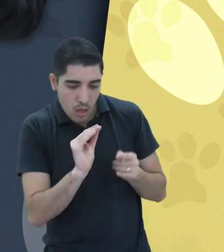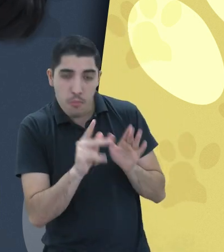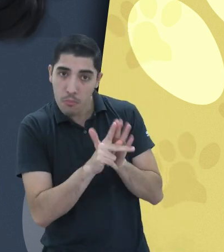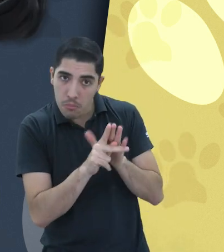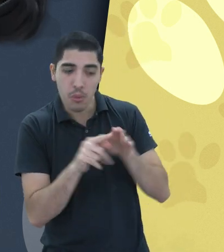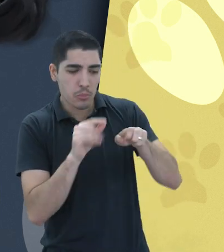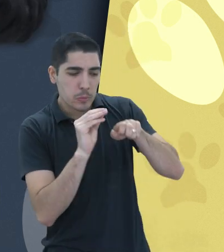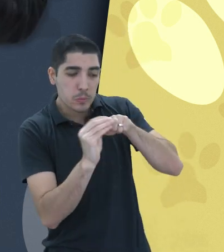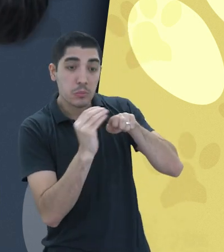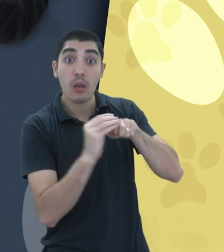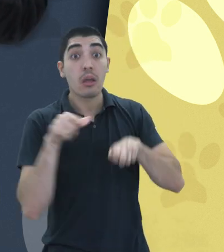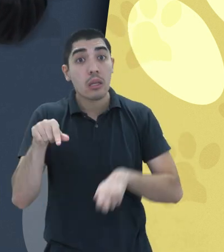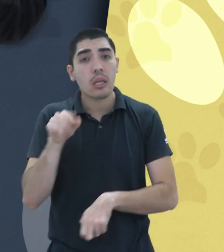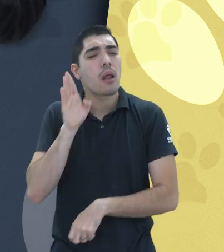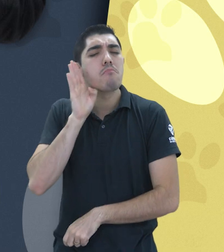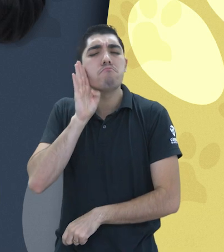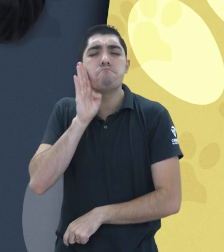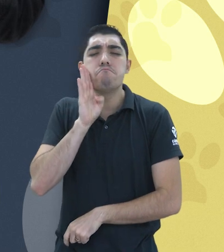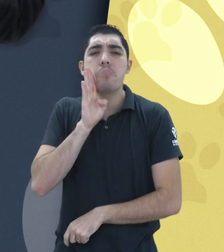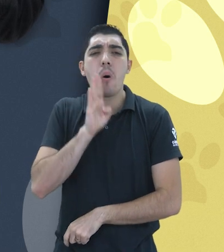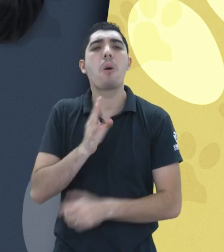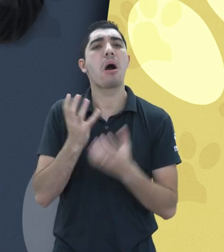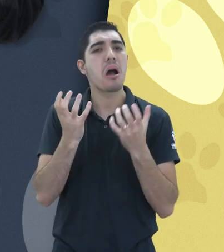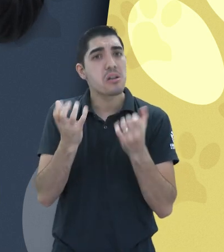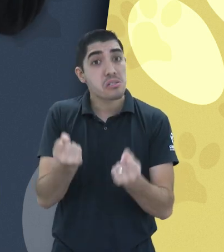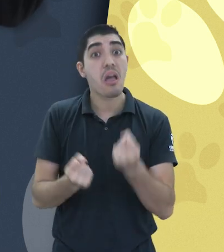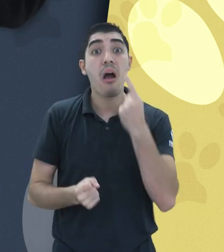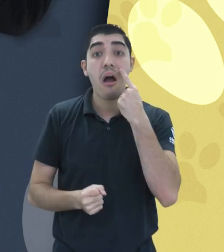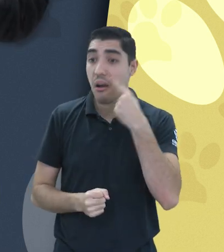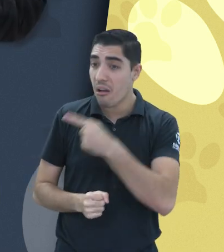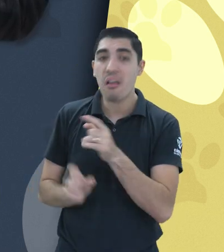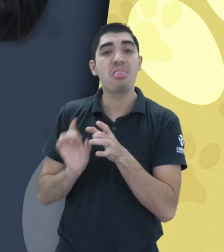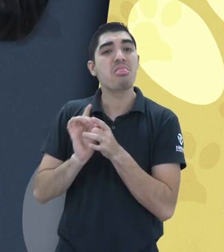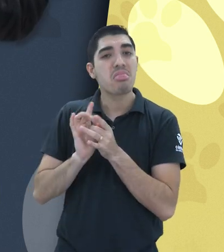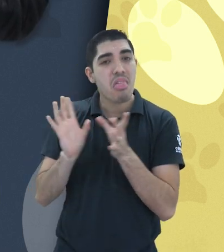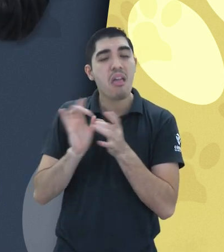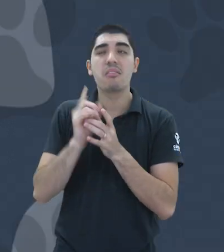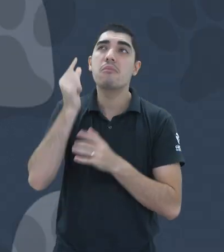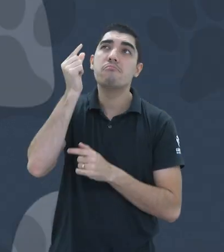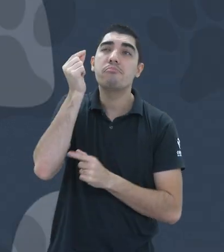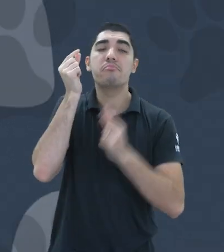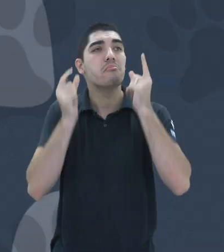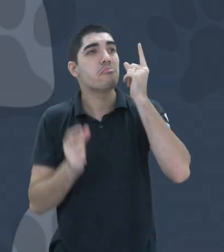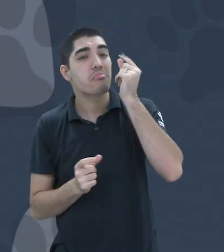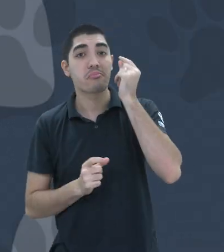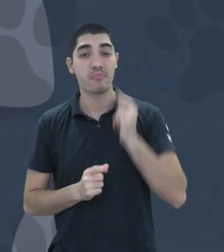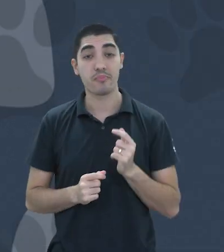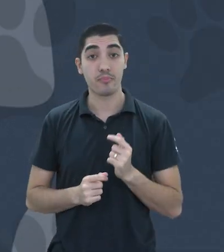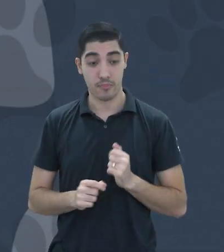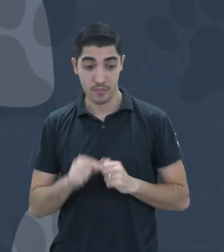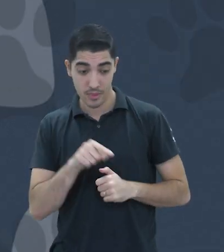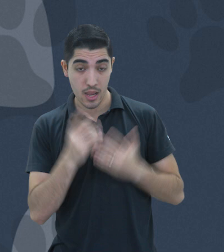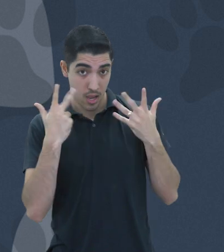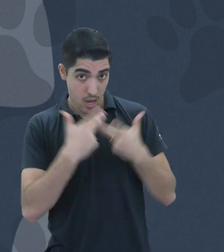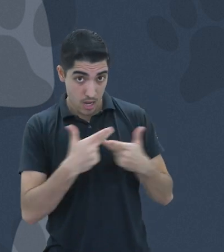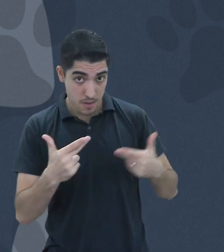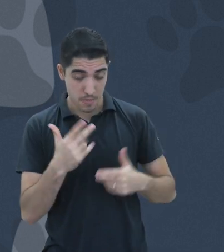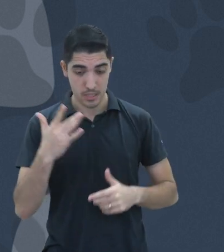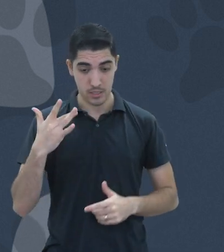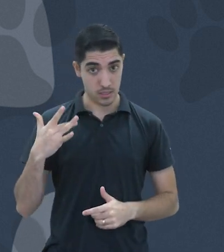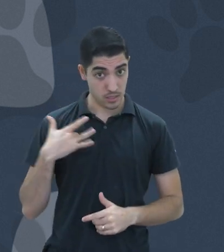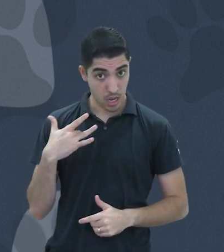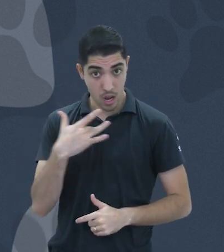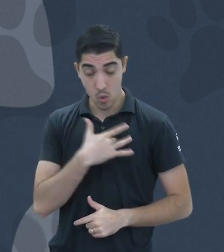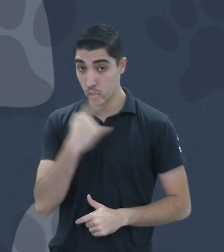ela, toda boazinha, nem estranha quando ele limpa ali, pinga o colírio. A saúde ocular dos pets é